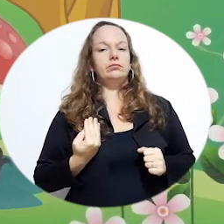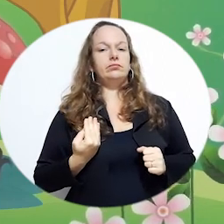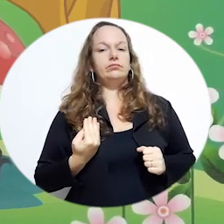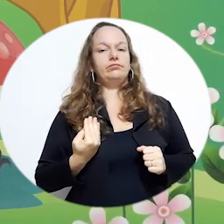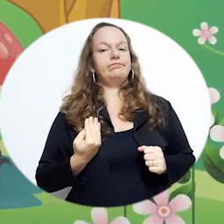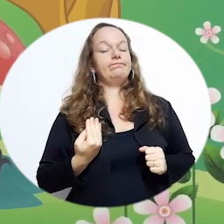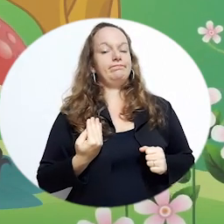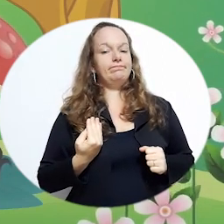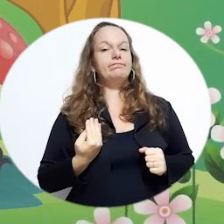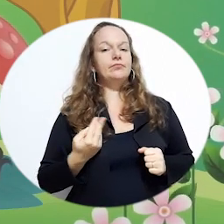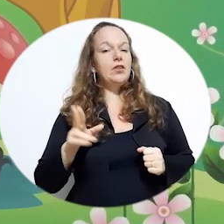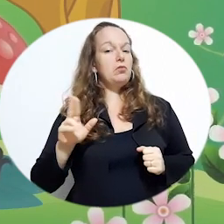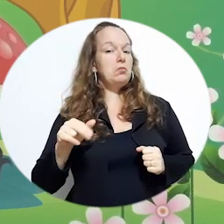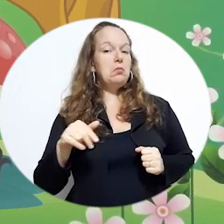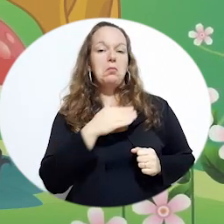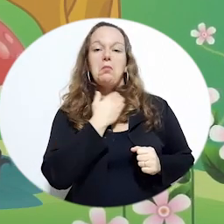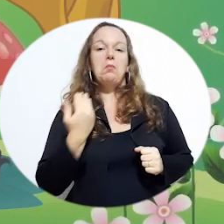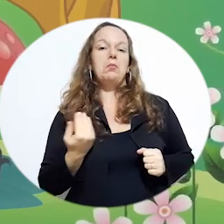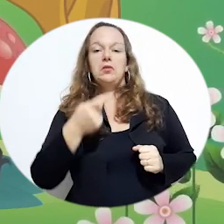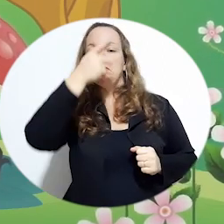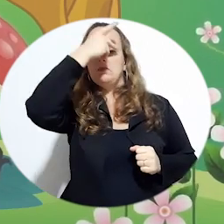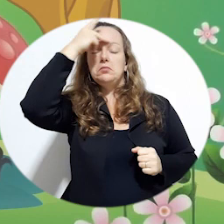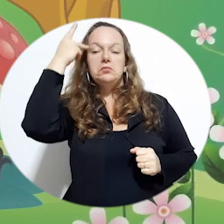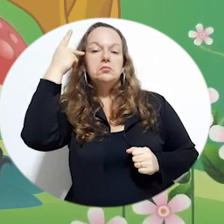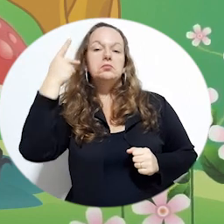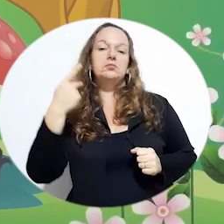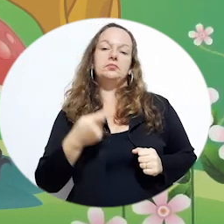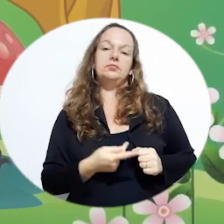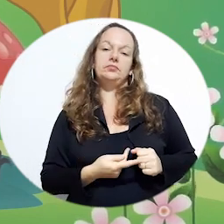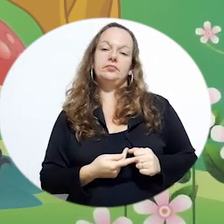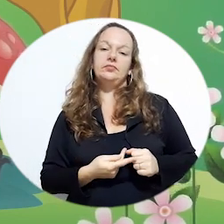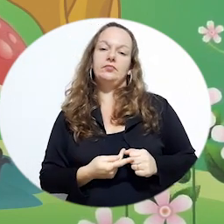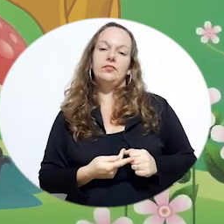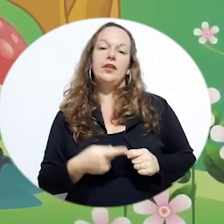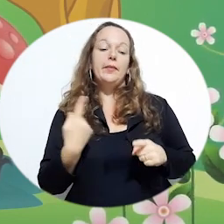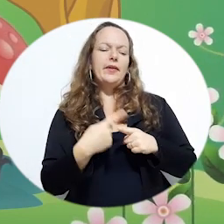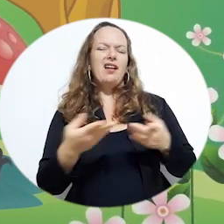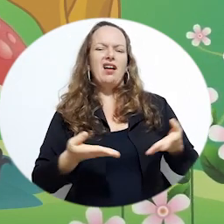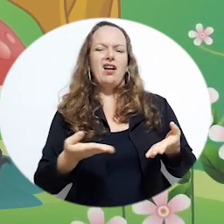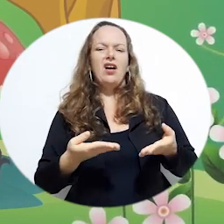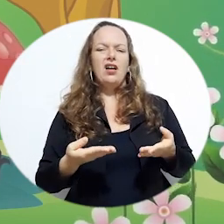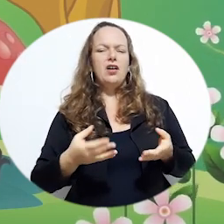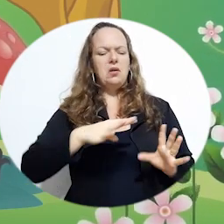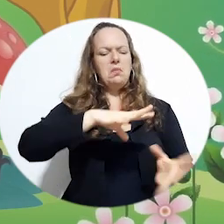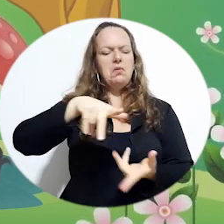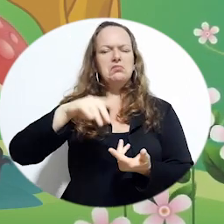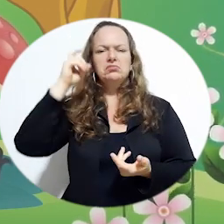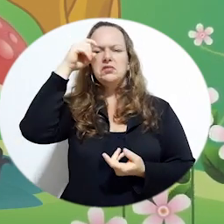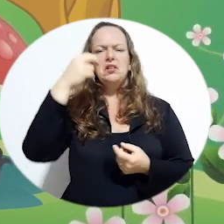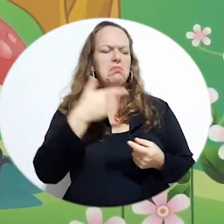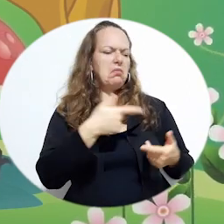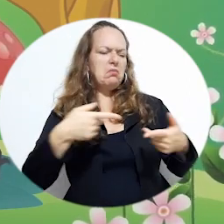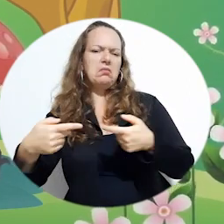não podemos matar outras pessoas, sabe? Como está acontecendo nesse mundo